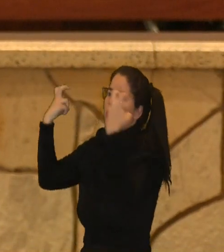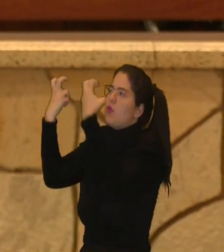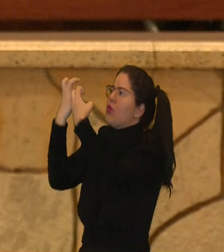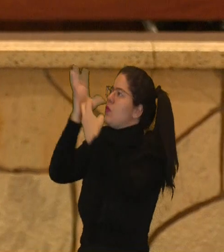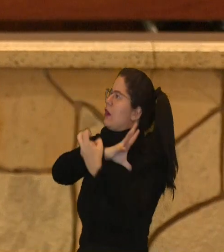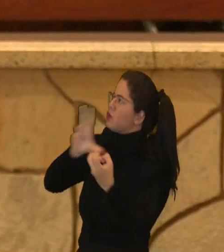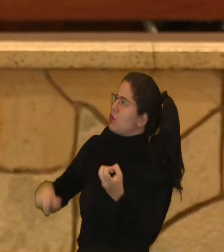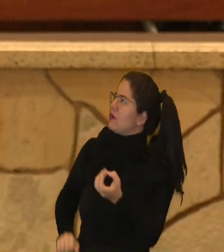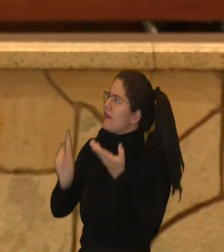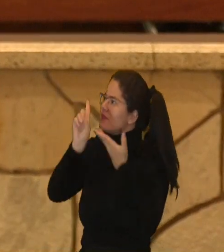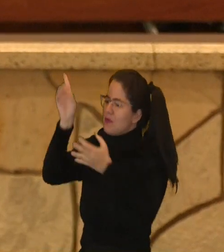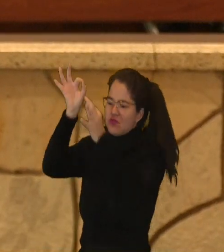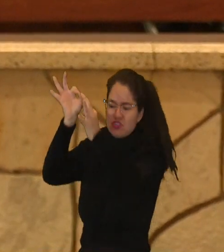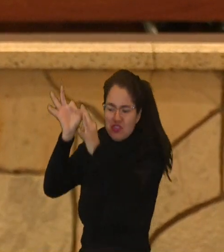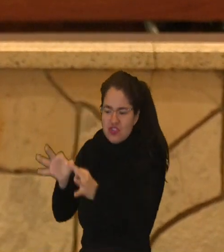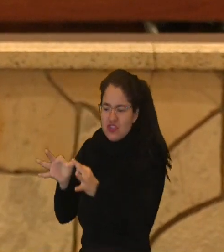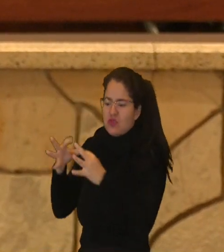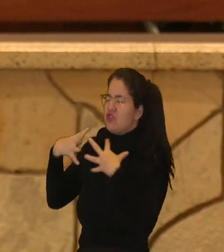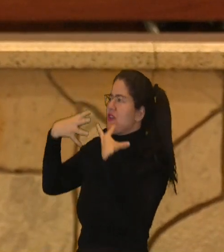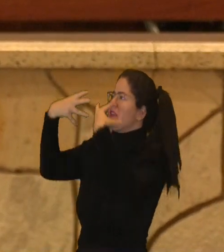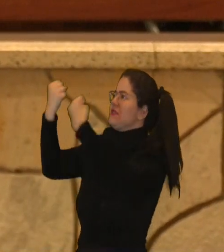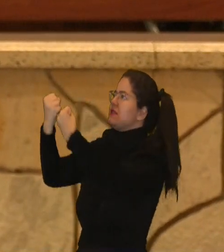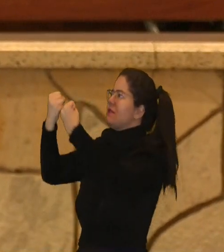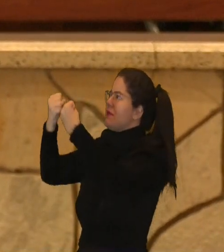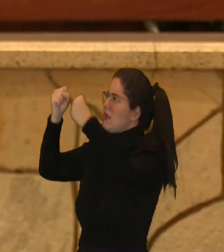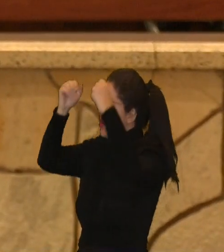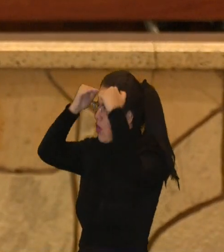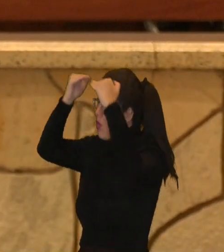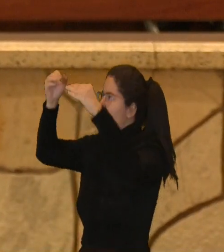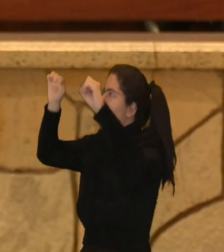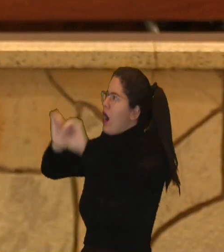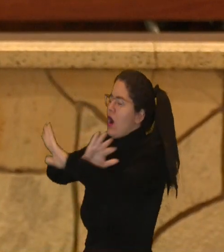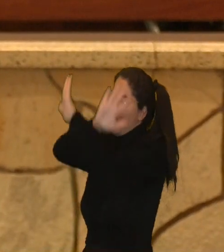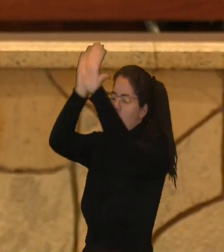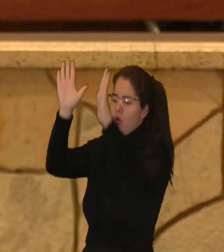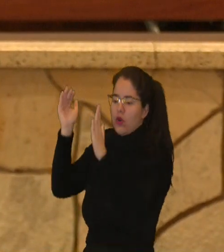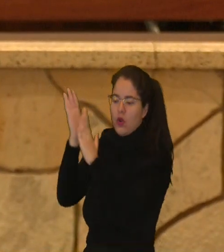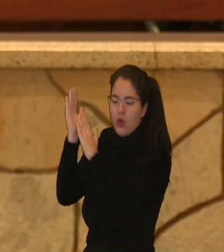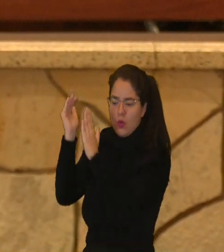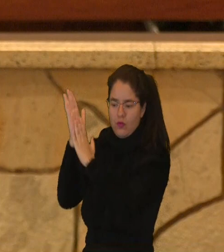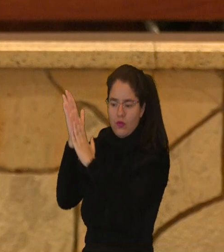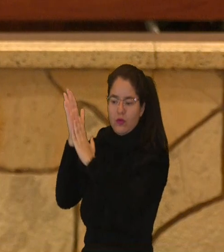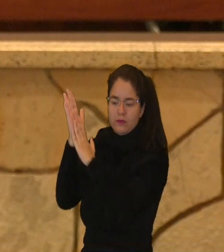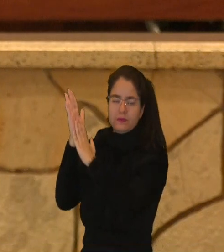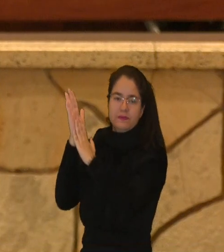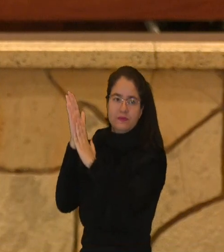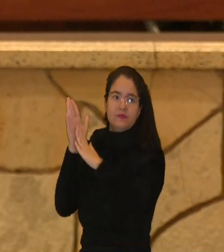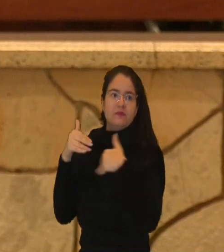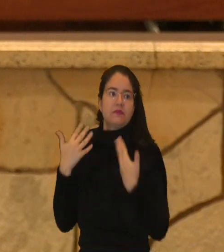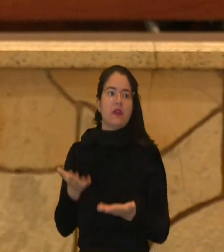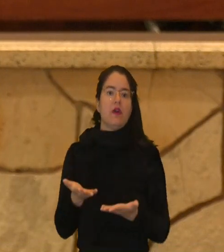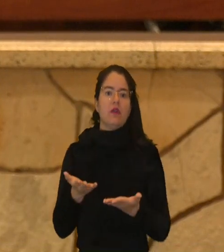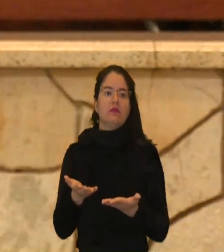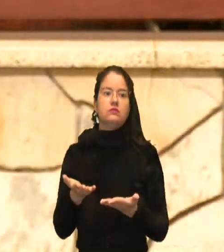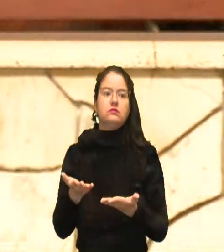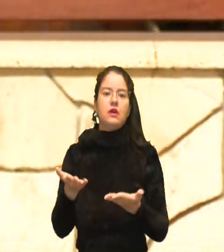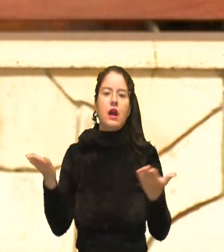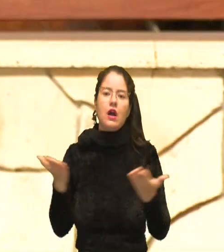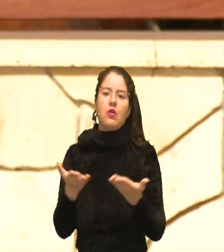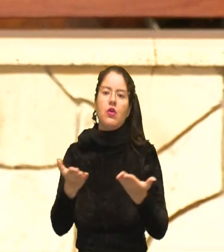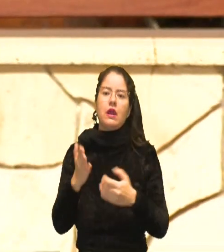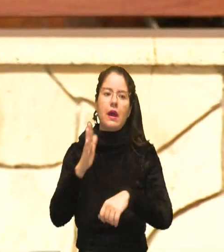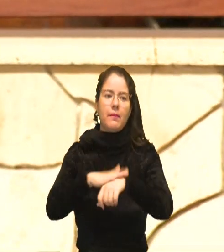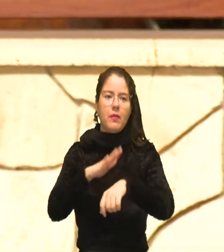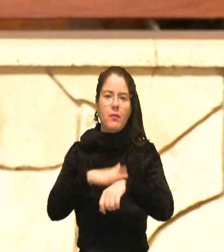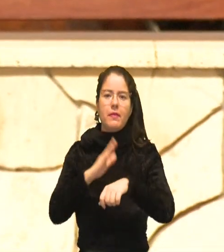que é digno de toda a honra, de toda a glória e de todo o louvor. Este Espírito, portanto, enquanto ouvimos o prelúdio,